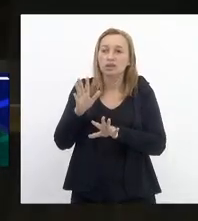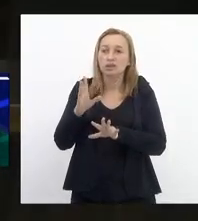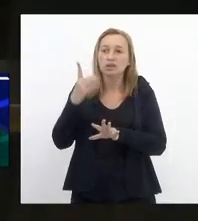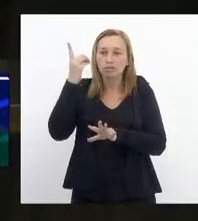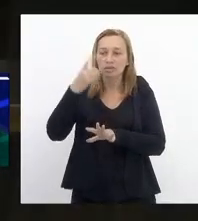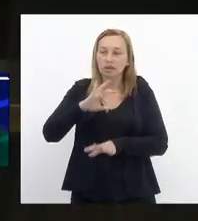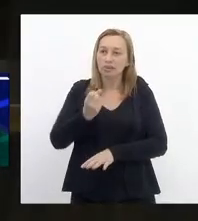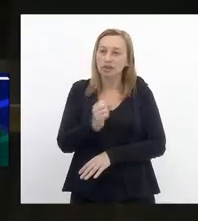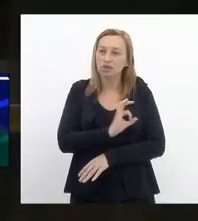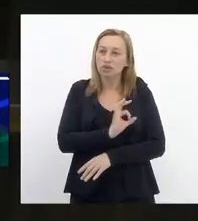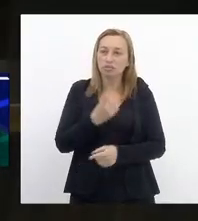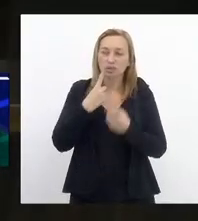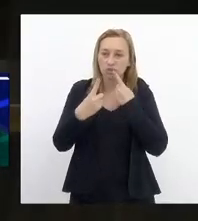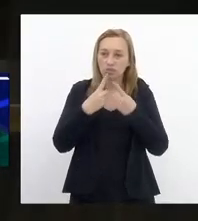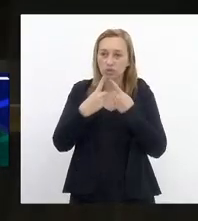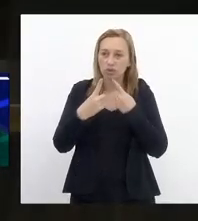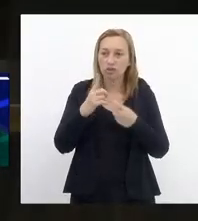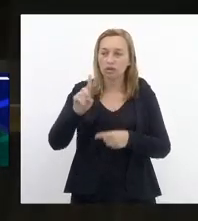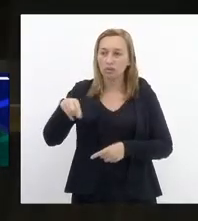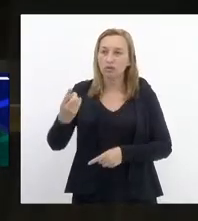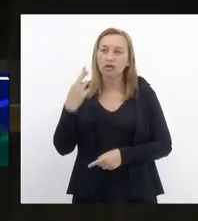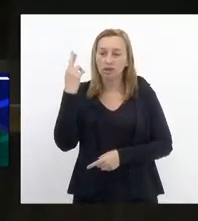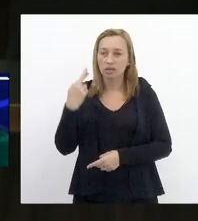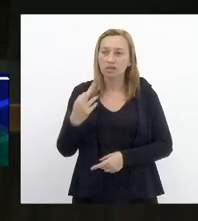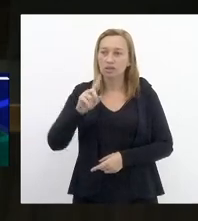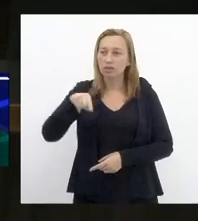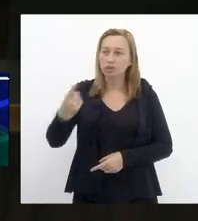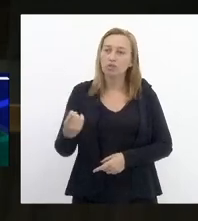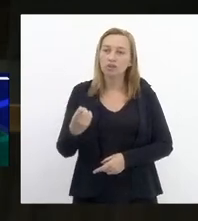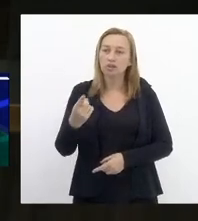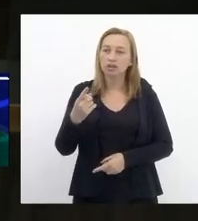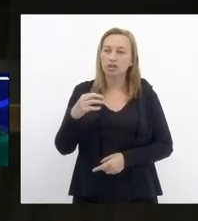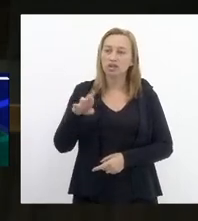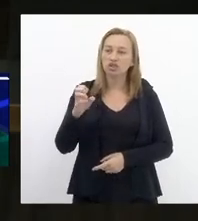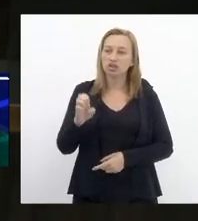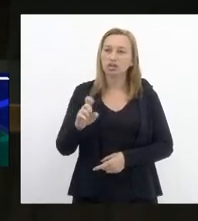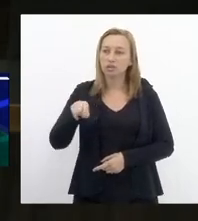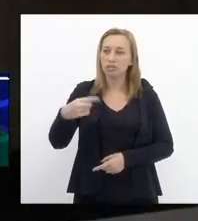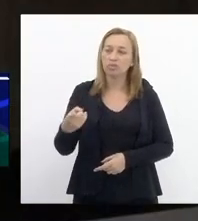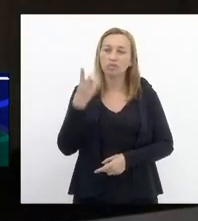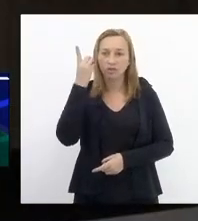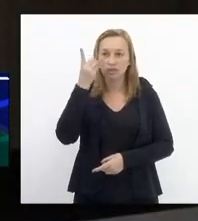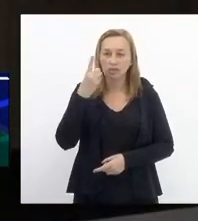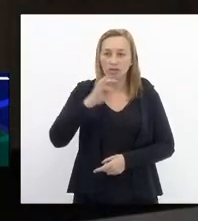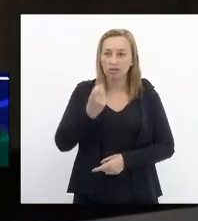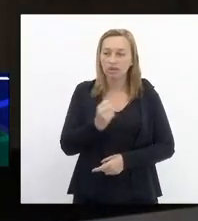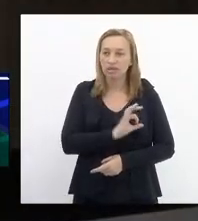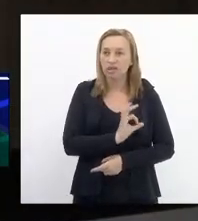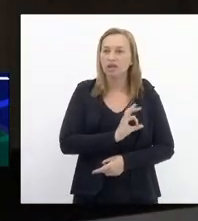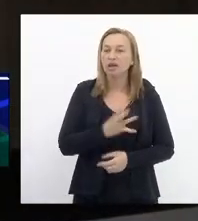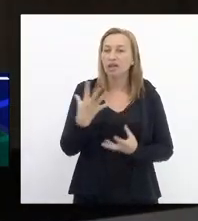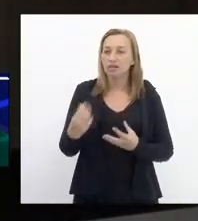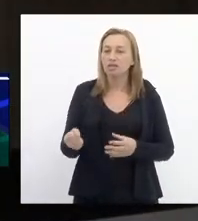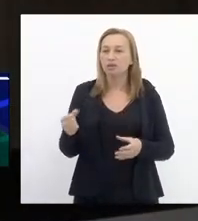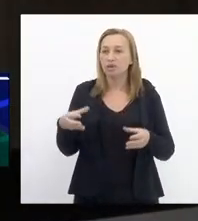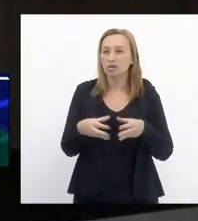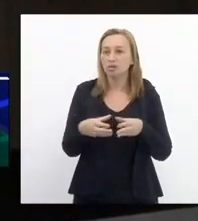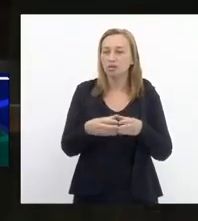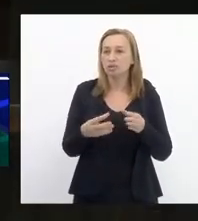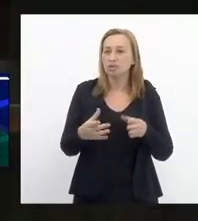Rocha, para discutir, deputada Renata, em seguida, deputada Alexandre e também Marta Rocha. Parecer favorável pela Comissão de